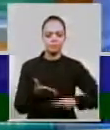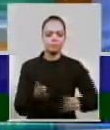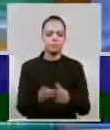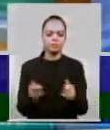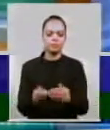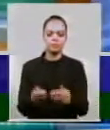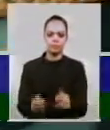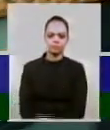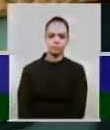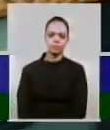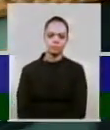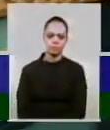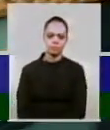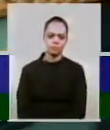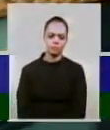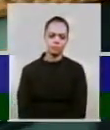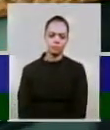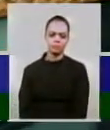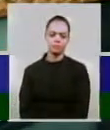dos requerimentos.